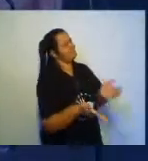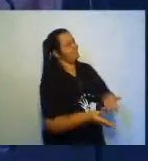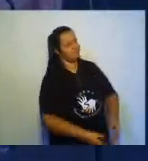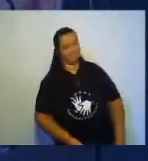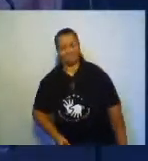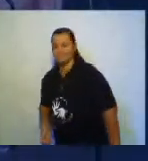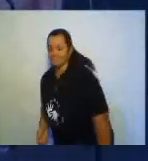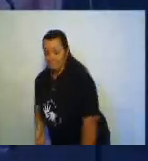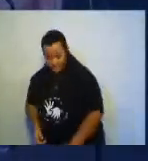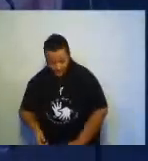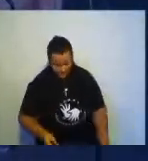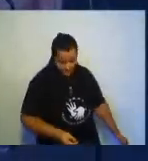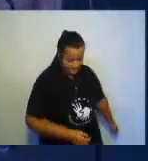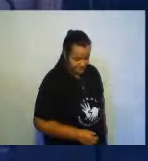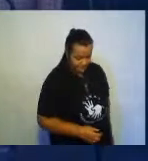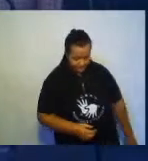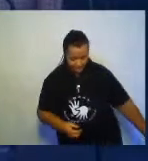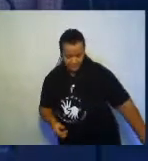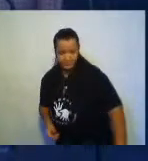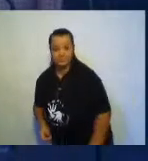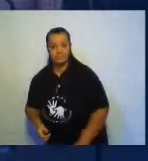vou te esquecer.